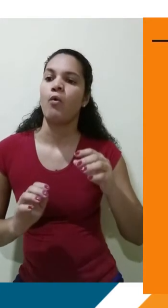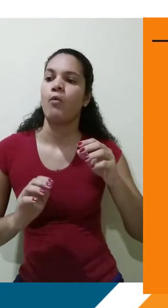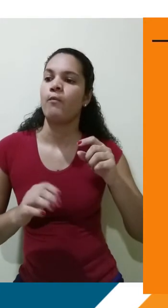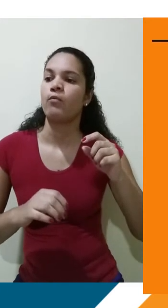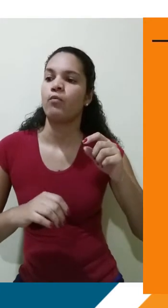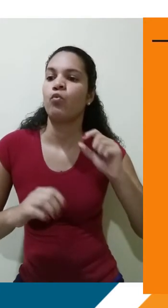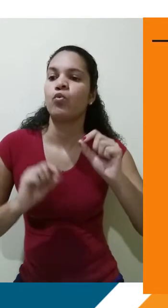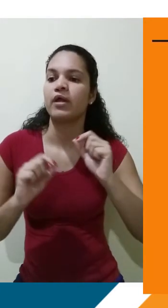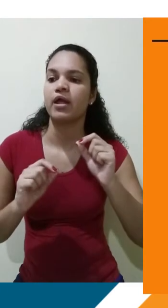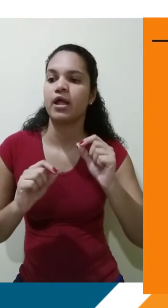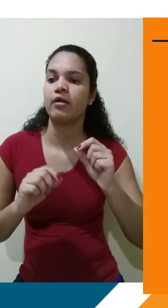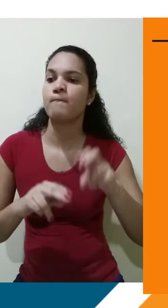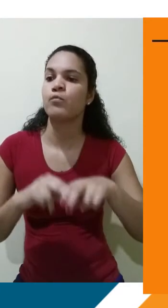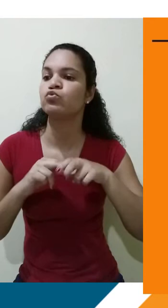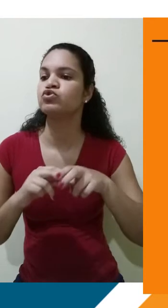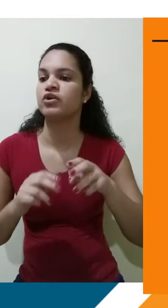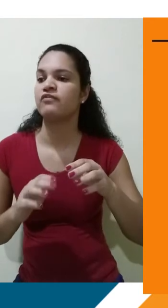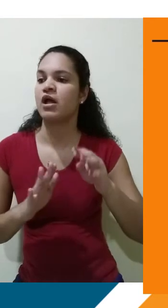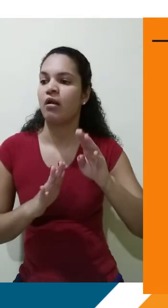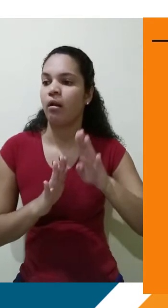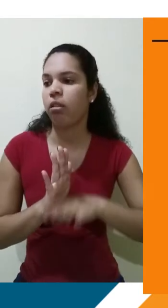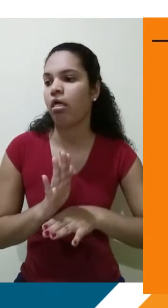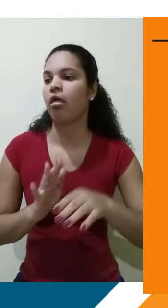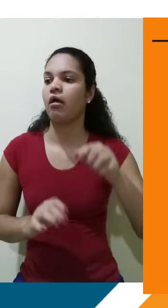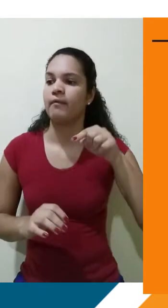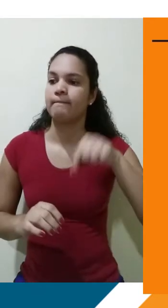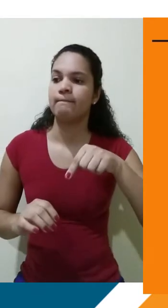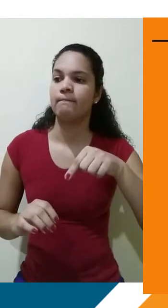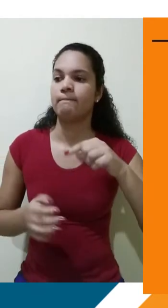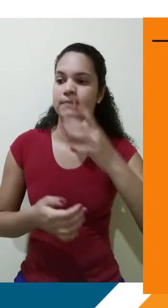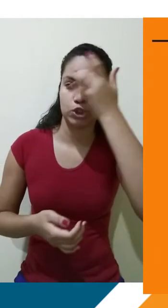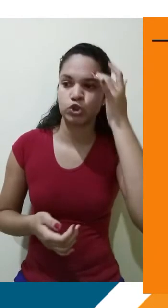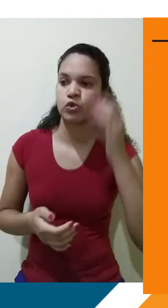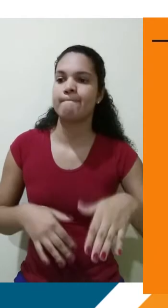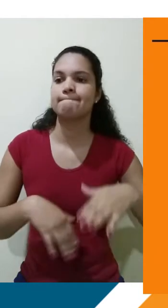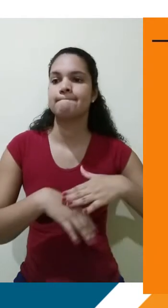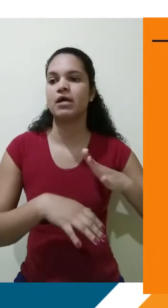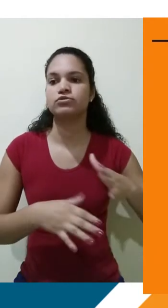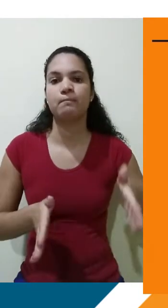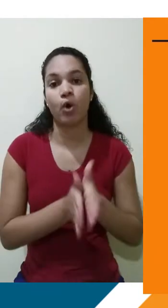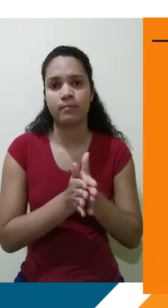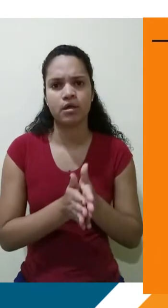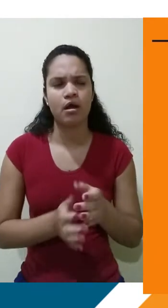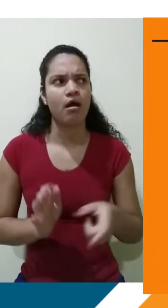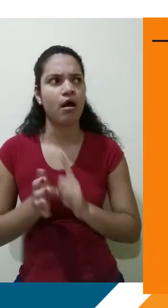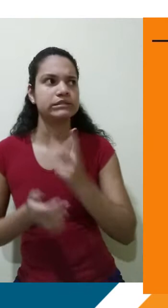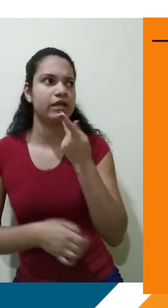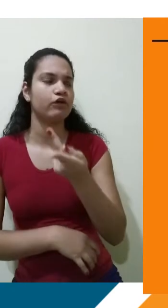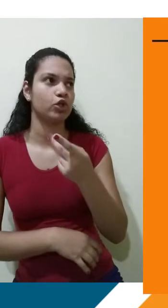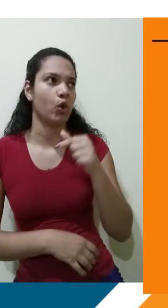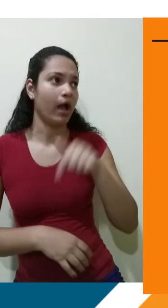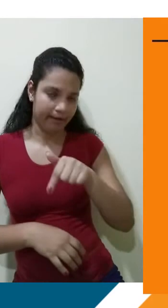alimentos. Ora, se o nosso autor estava dizendo pra gente até então que a falta de segurança alimentar do Brasil